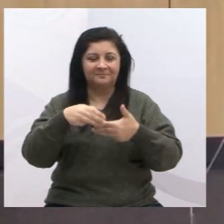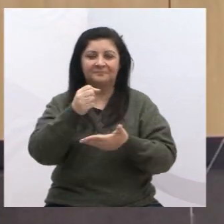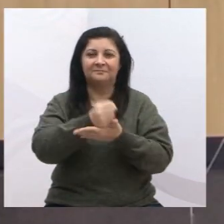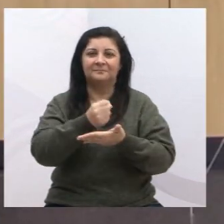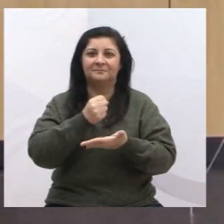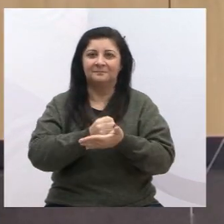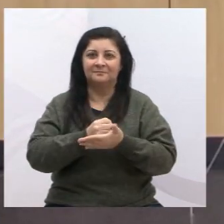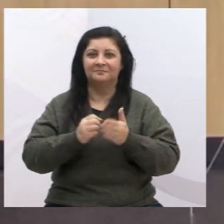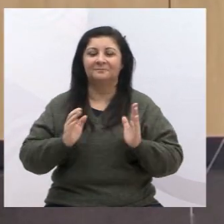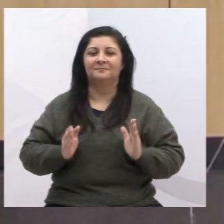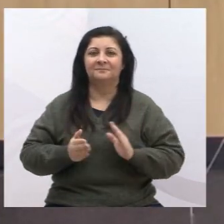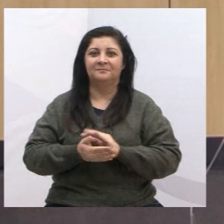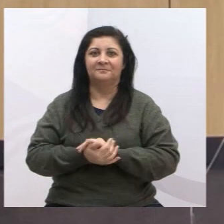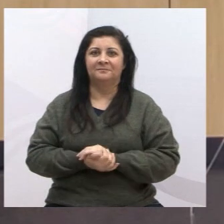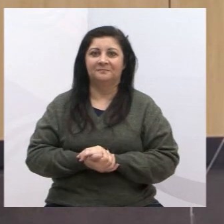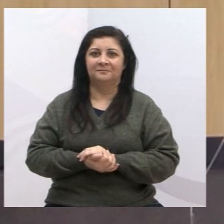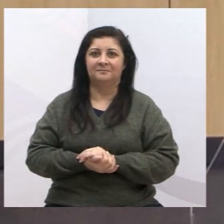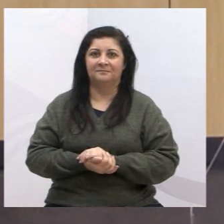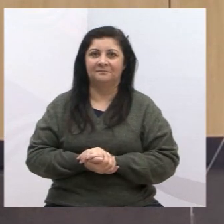para esta sessão.